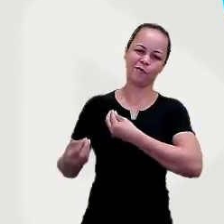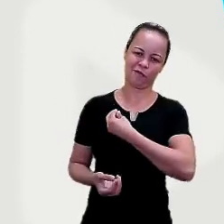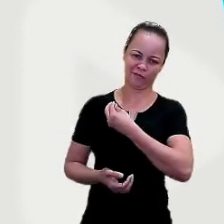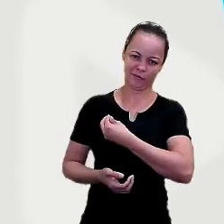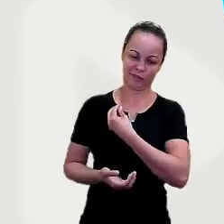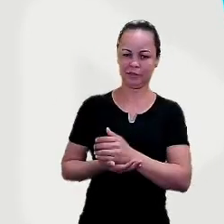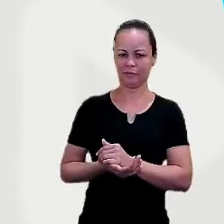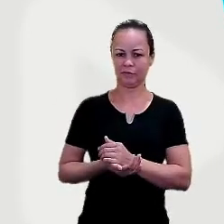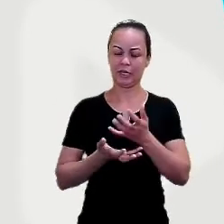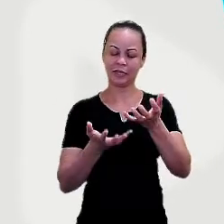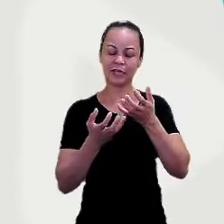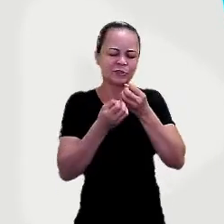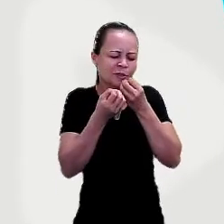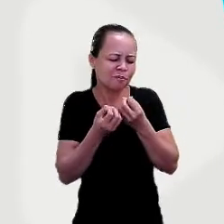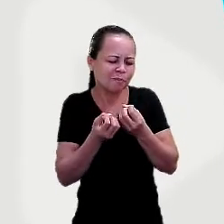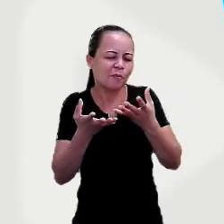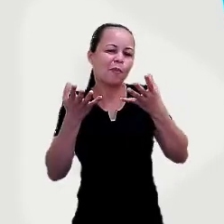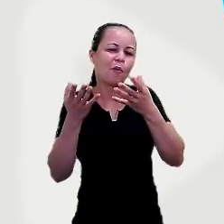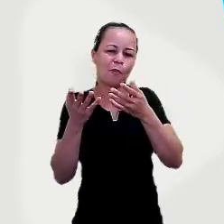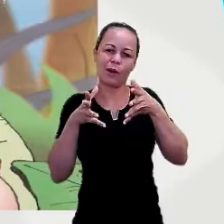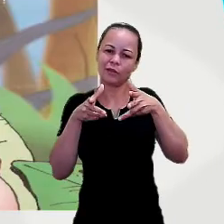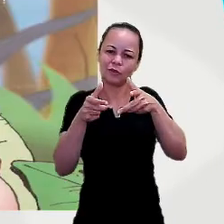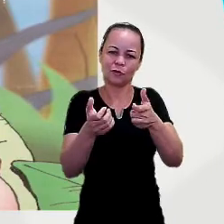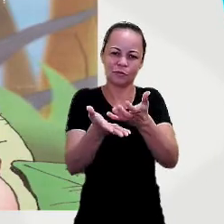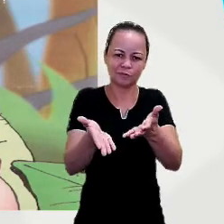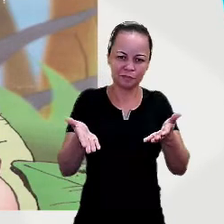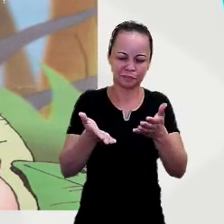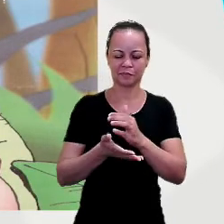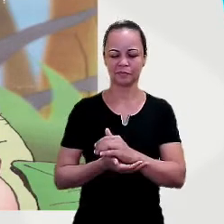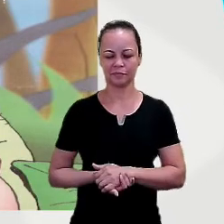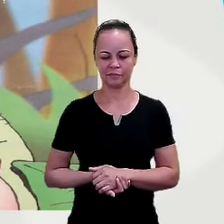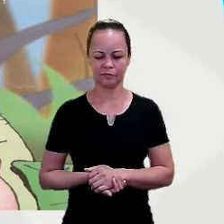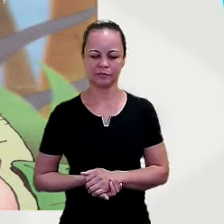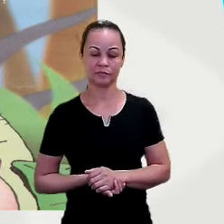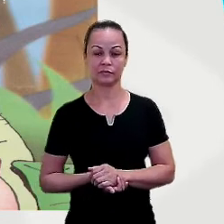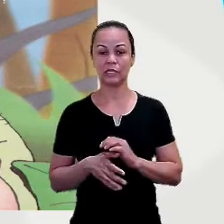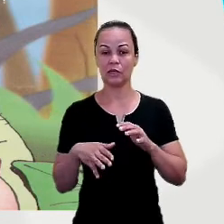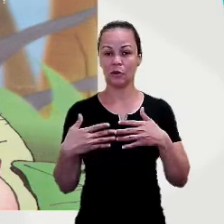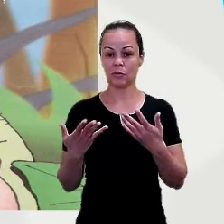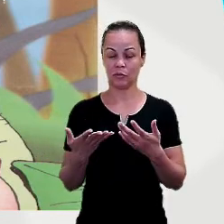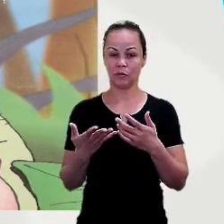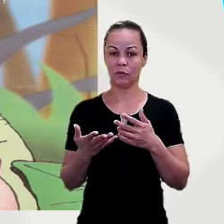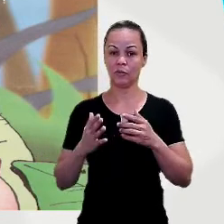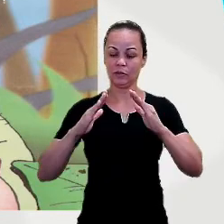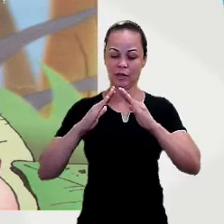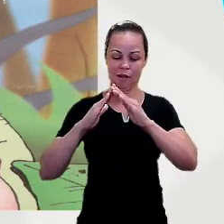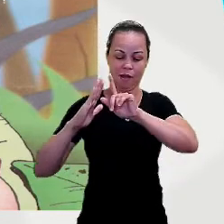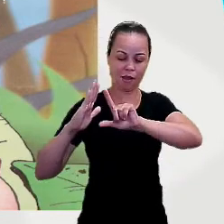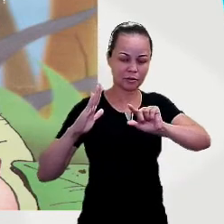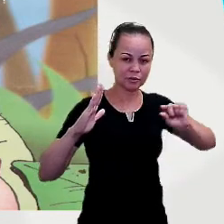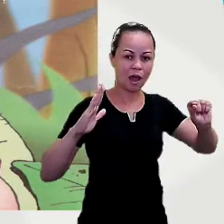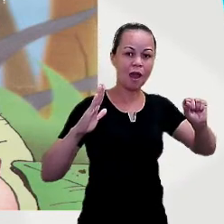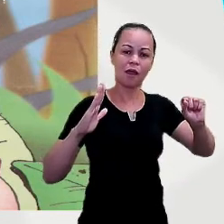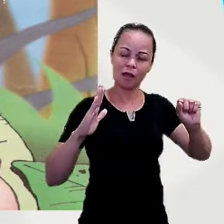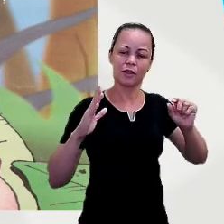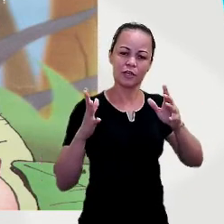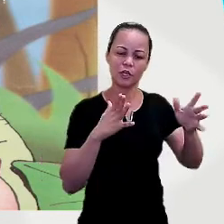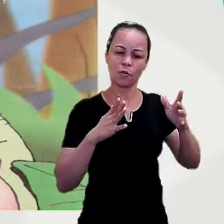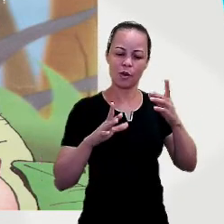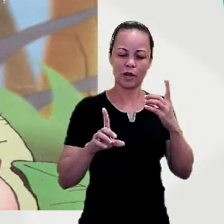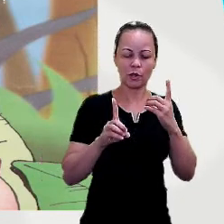Quero ser bonzinho para todo mundo. Logo que saiu de casa, o camaleão encontrou o